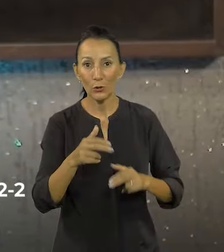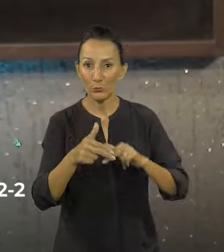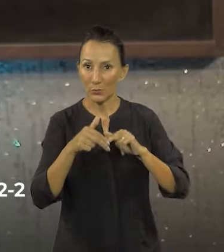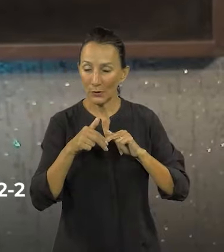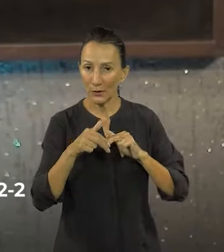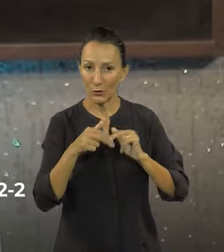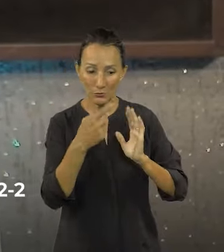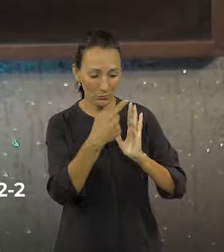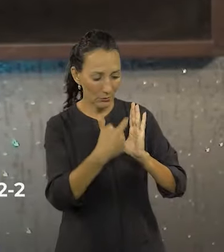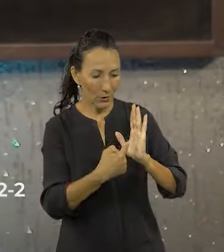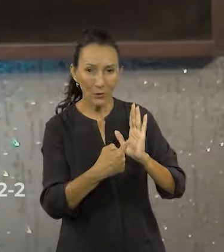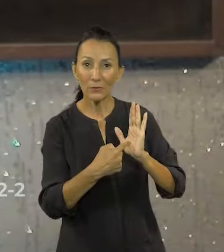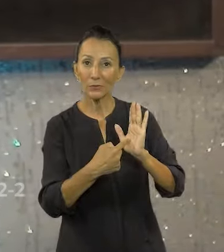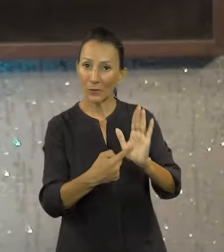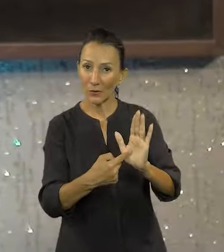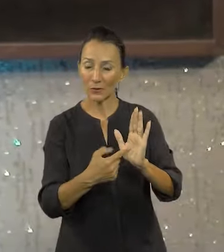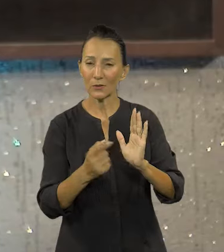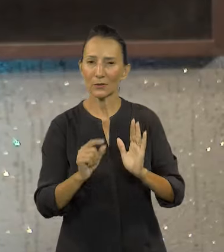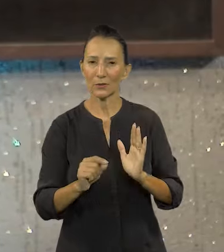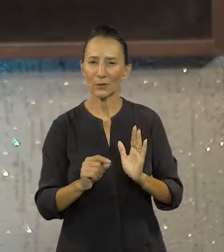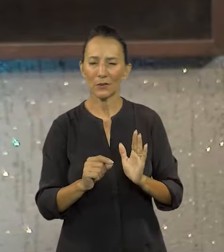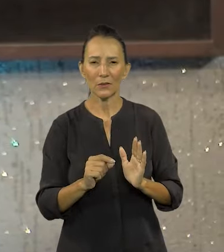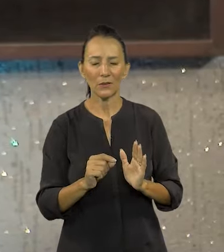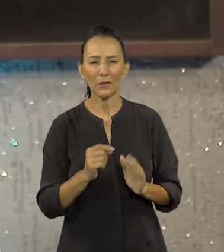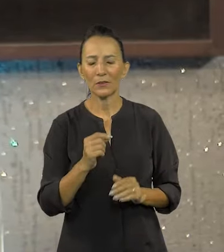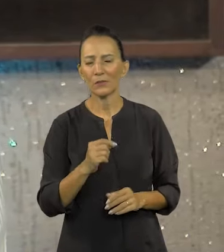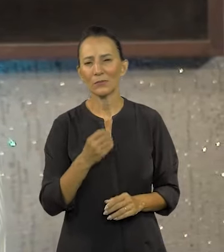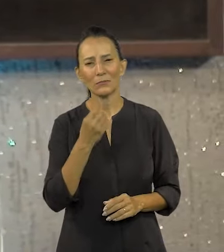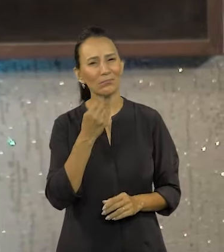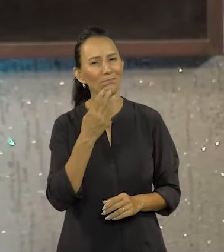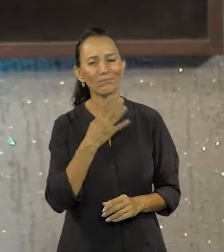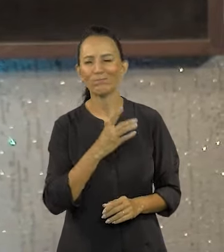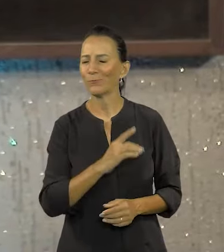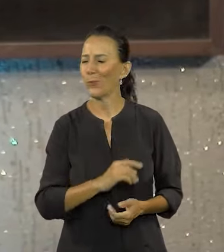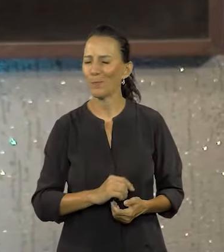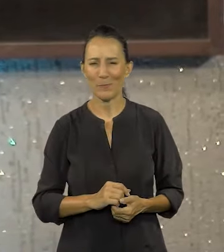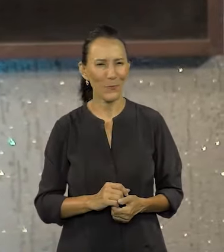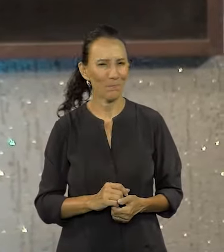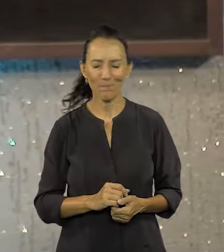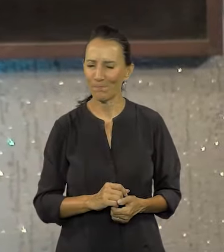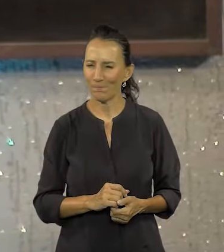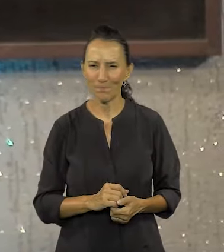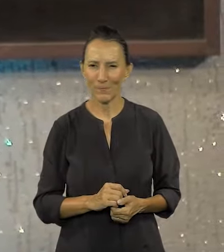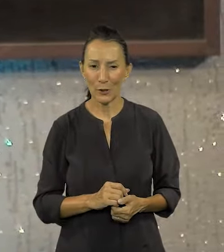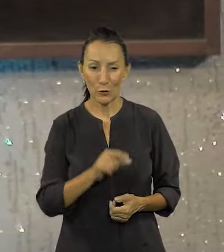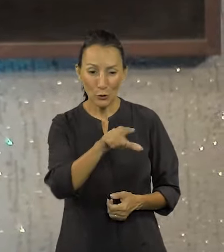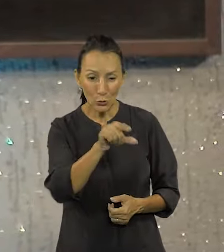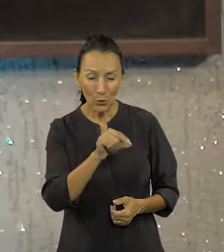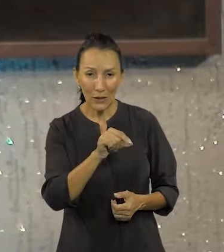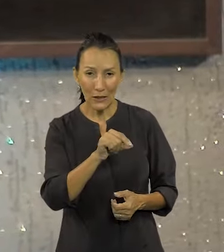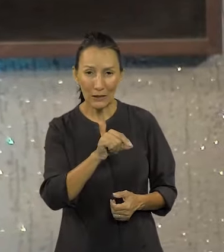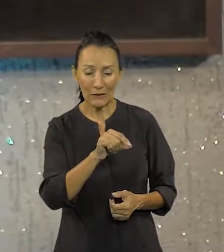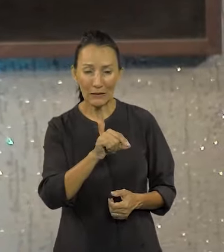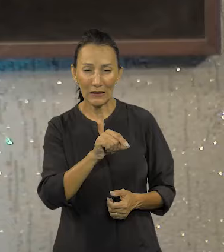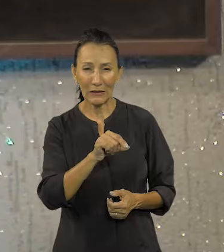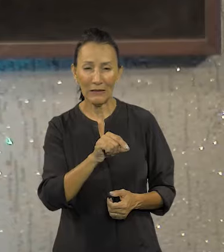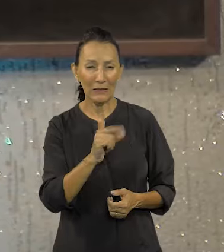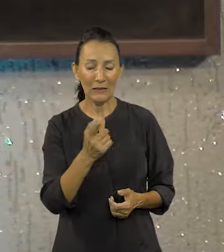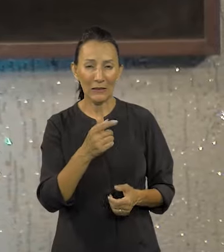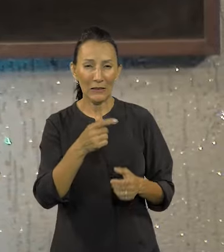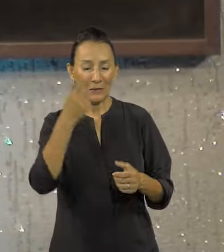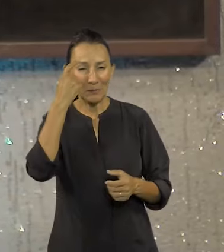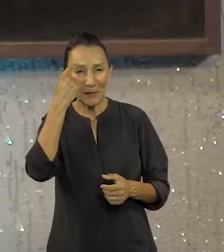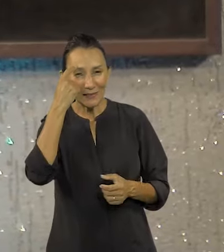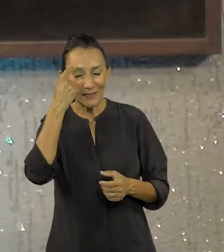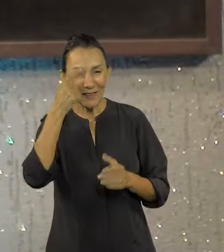palavra refletir Então tá aqui olha não é bom proceder sem refletir e